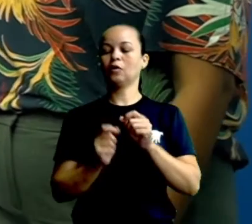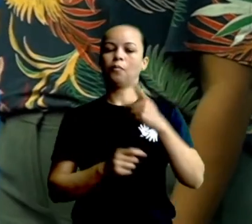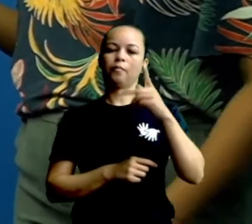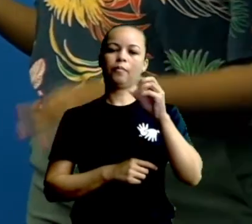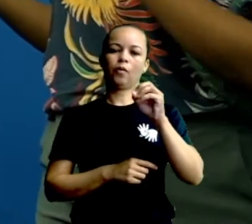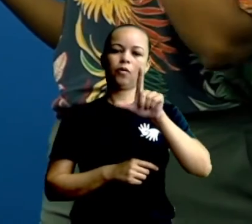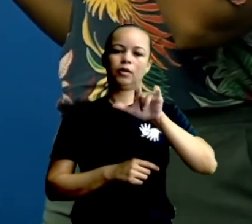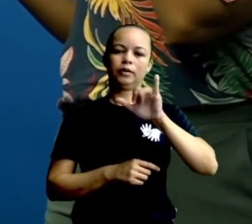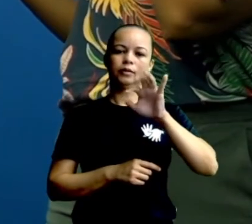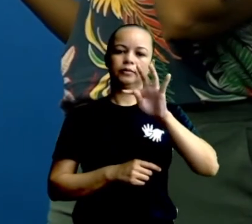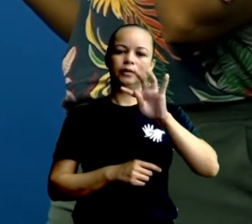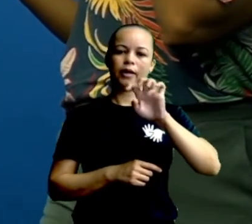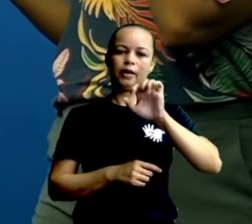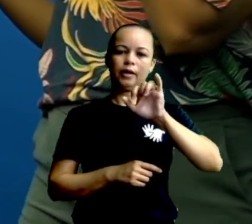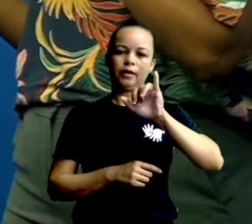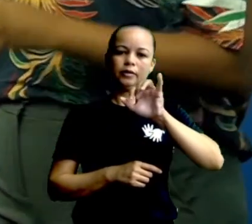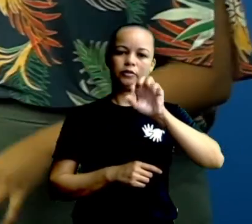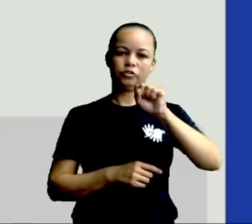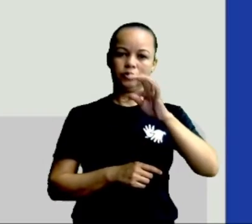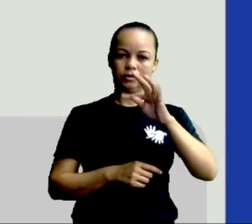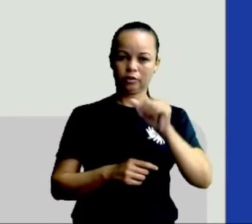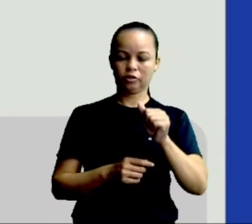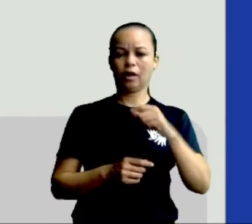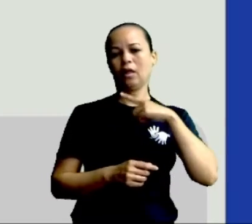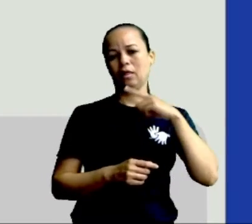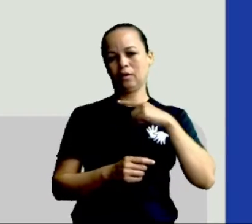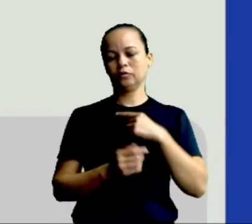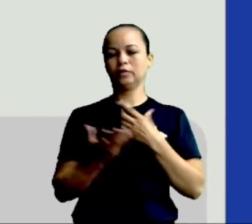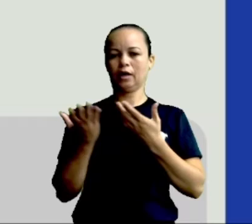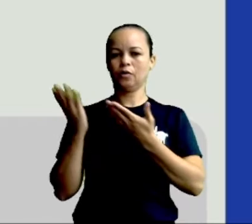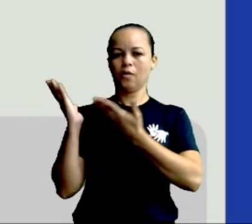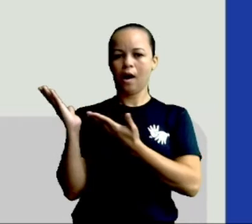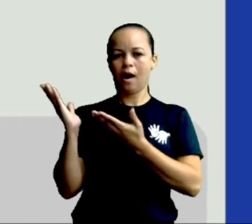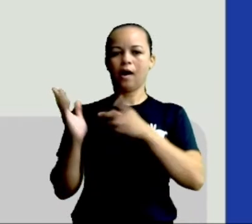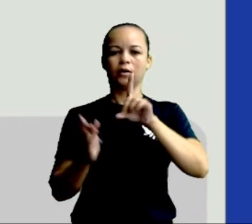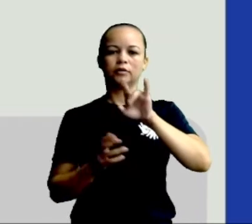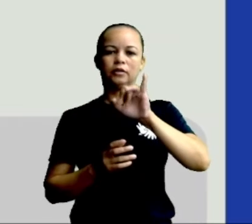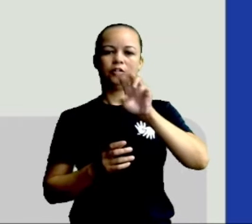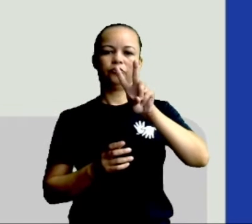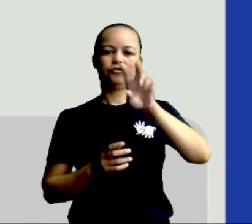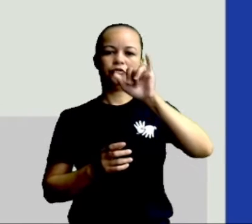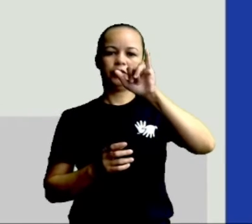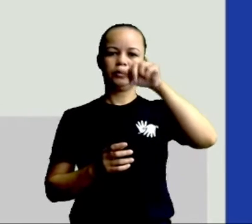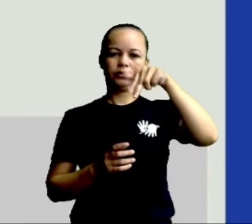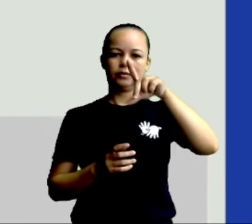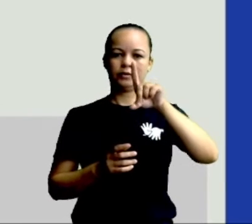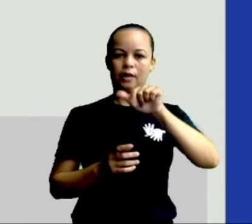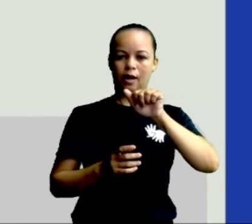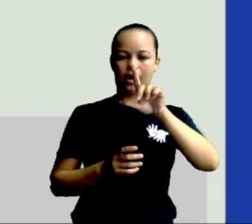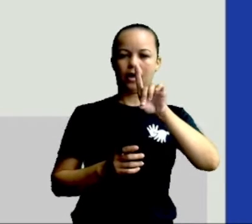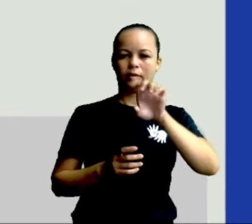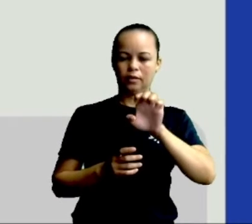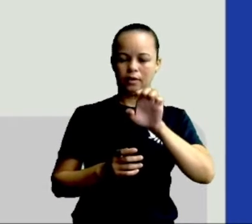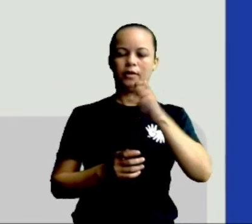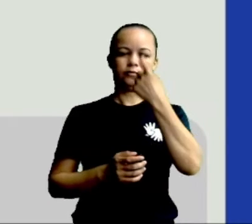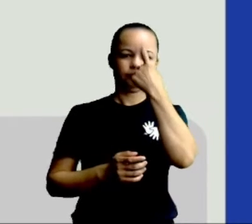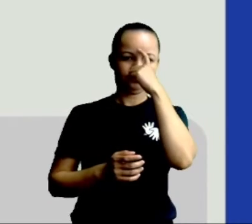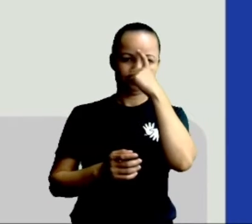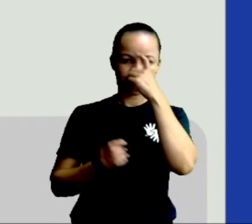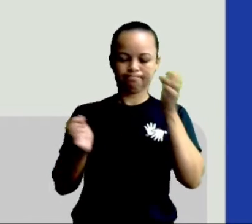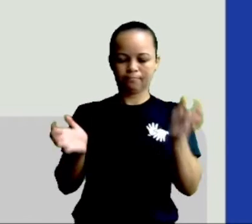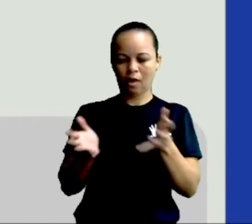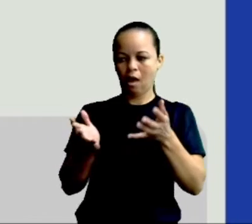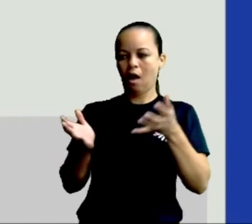Aqui eu tenho a divindade mais conhecida e cultuada na Índia, que é a imagem